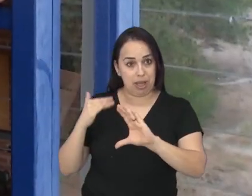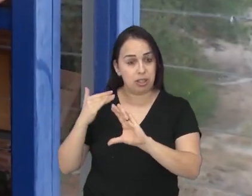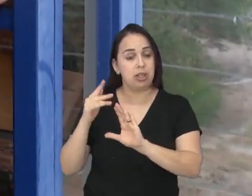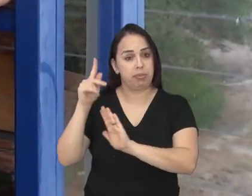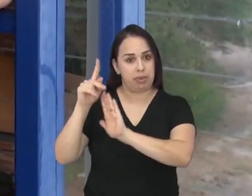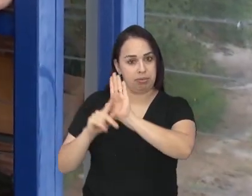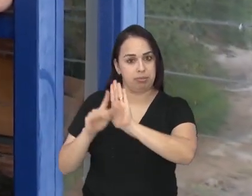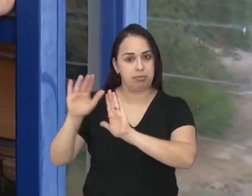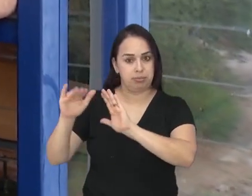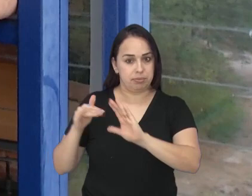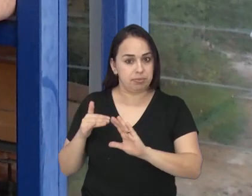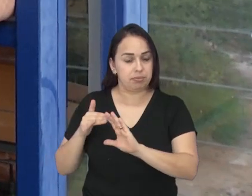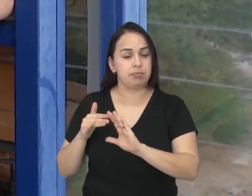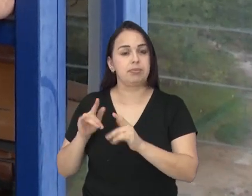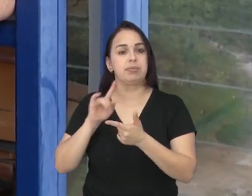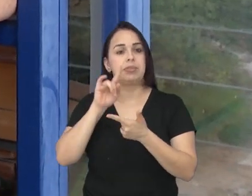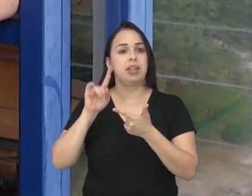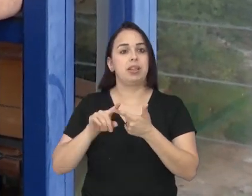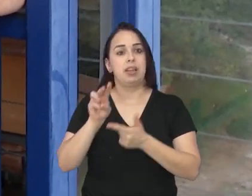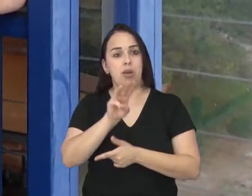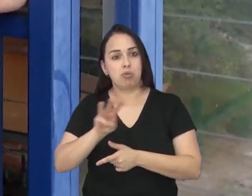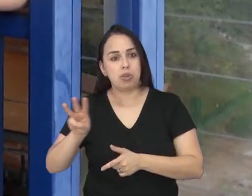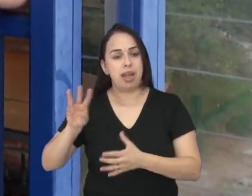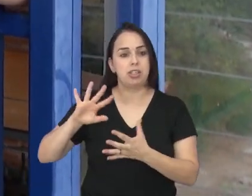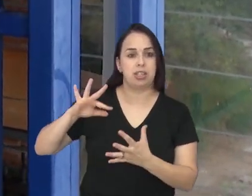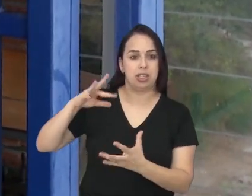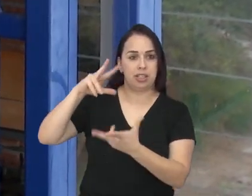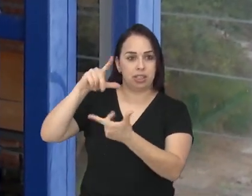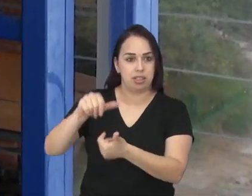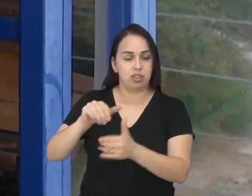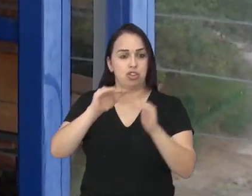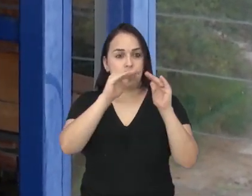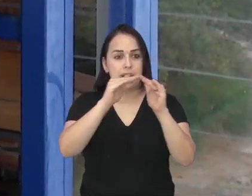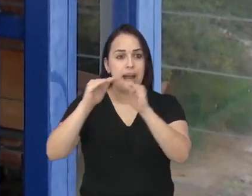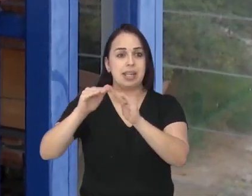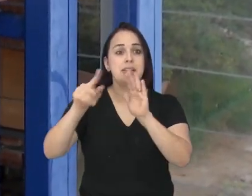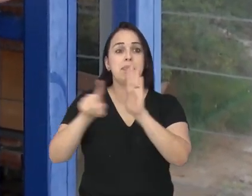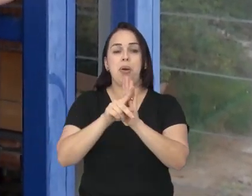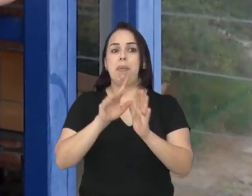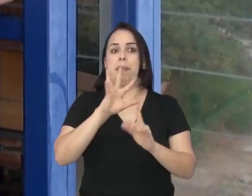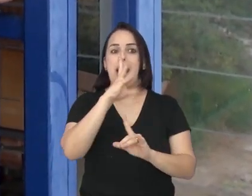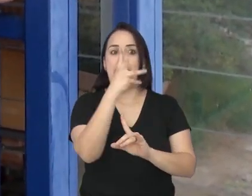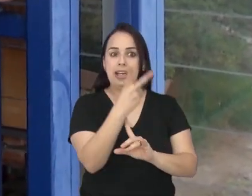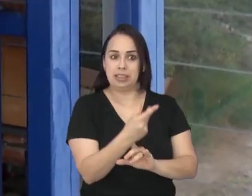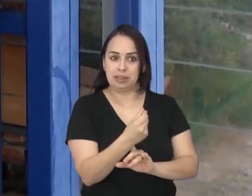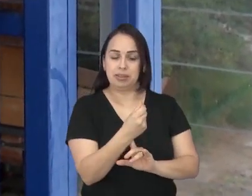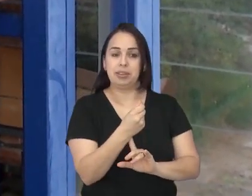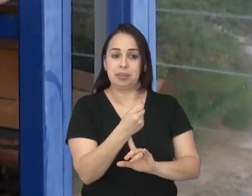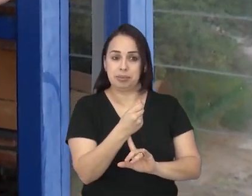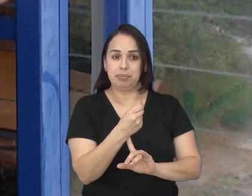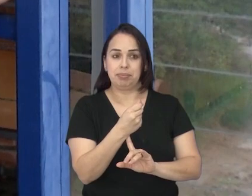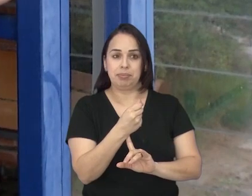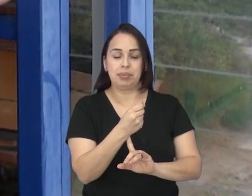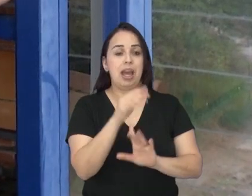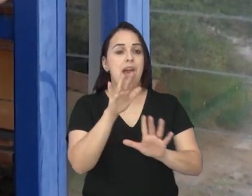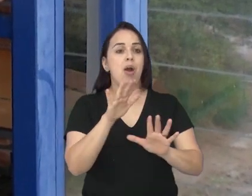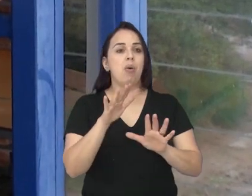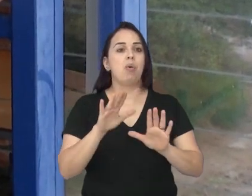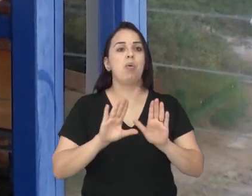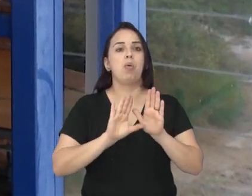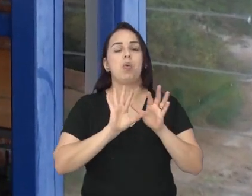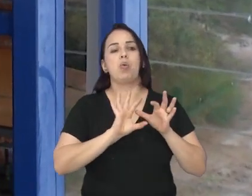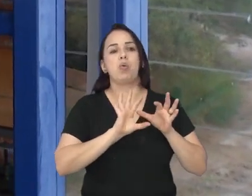um projeto. Existe um site internacional de residências artísticas no mundo todo. Isso é um conceito do mundo,